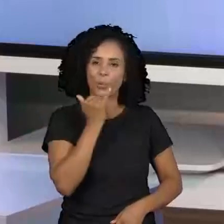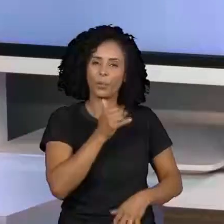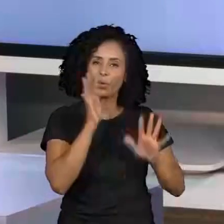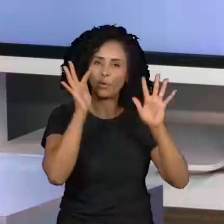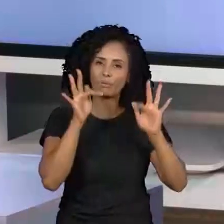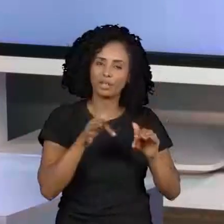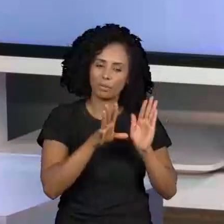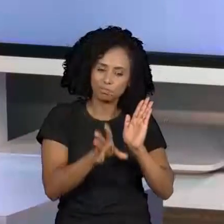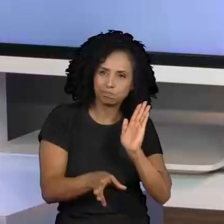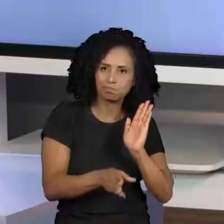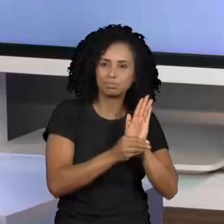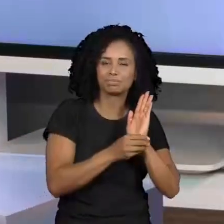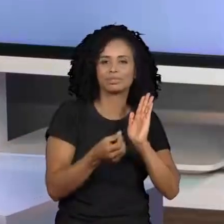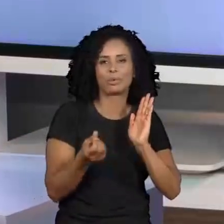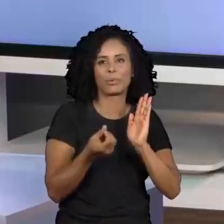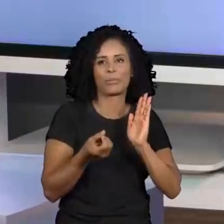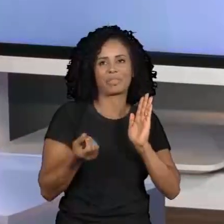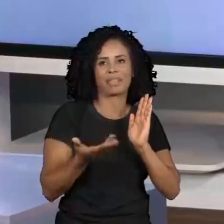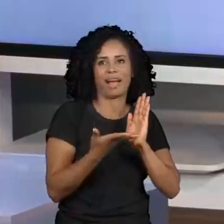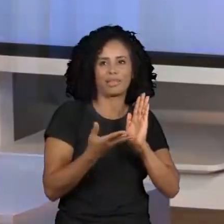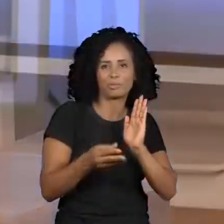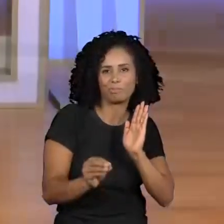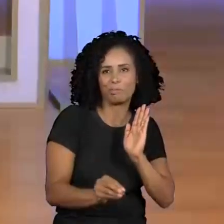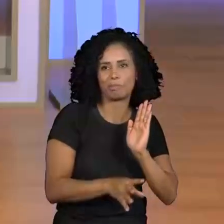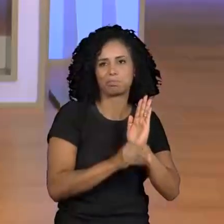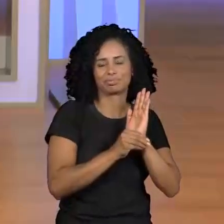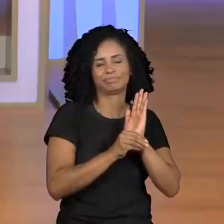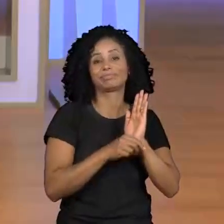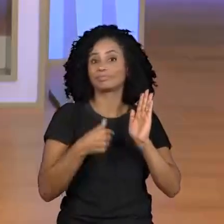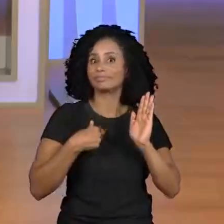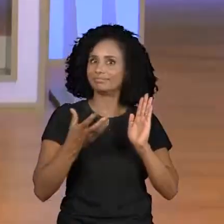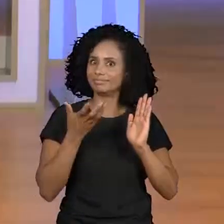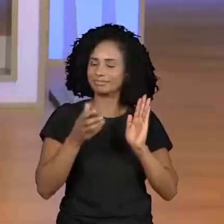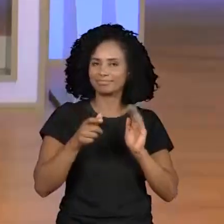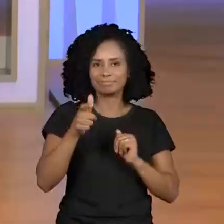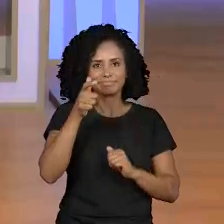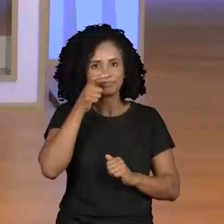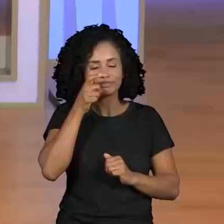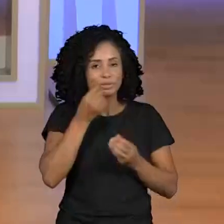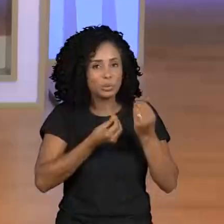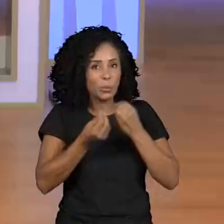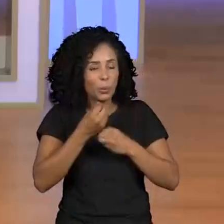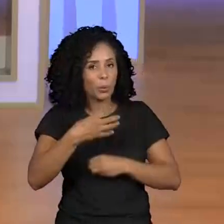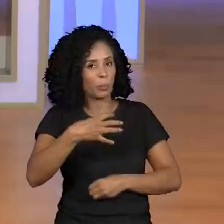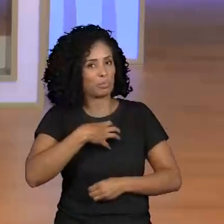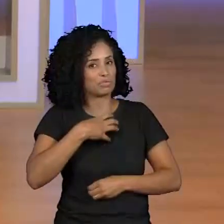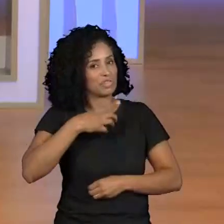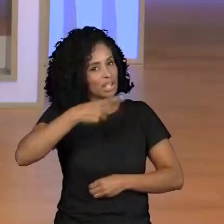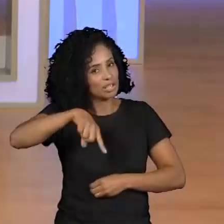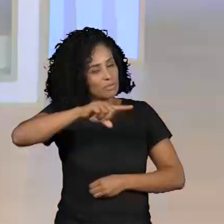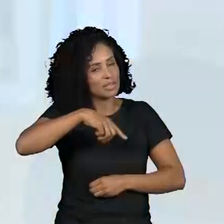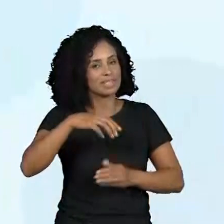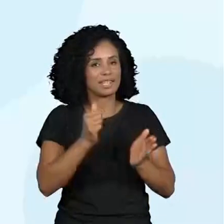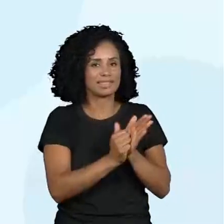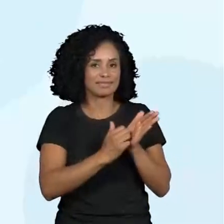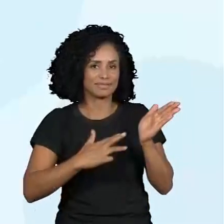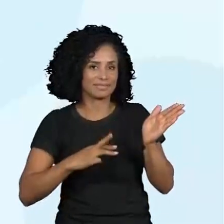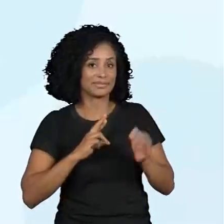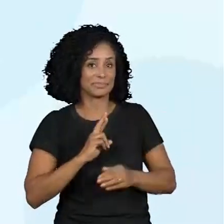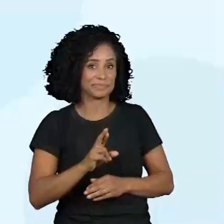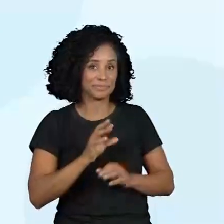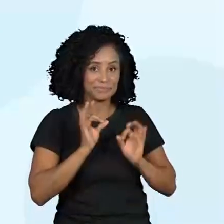um dado. Combinado? E lógico que eu vou querer ver esse compartilhamento,